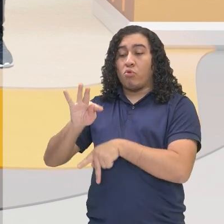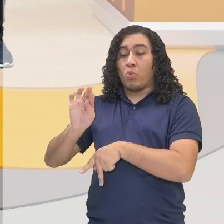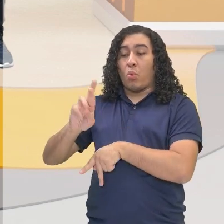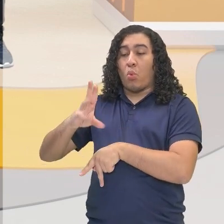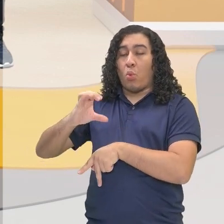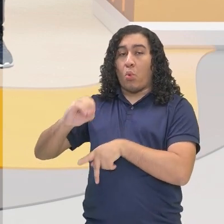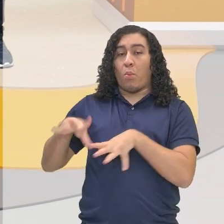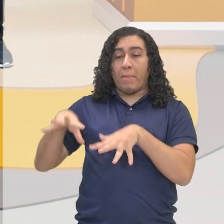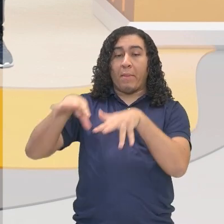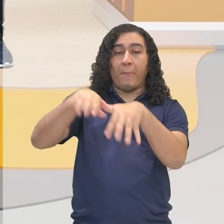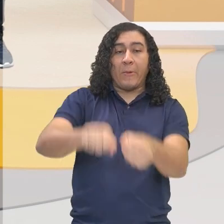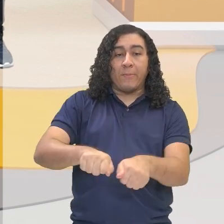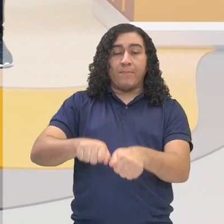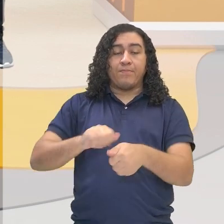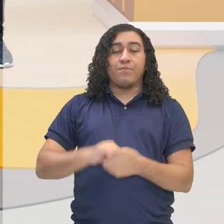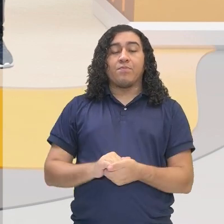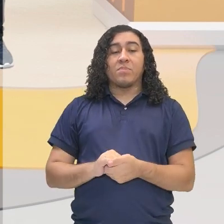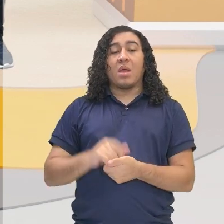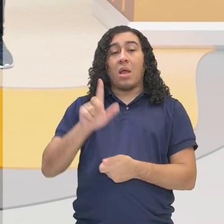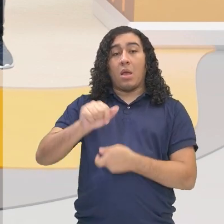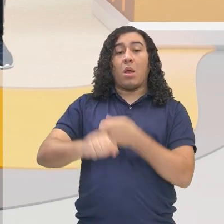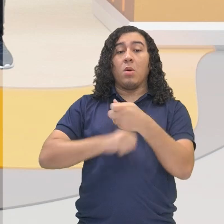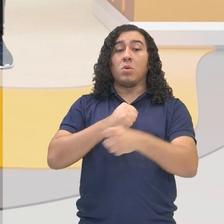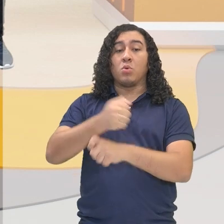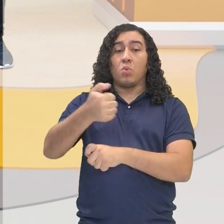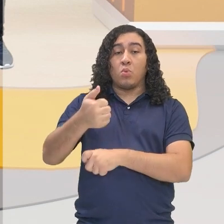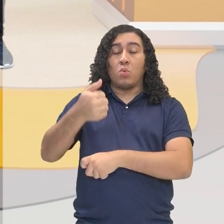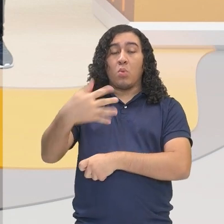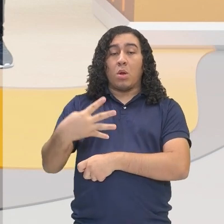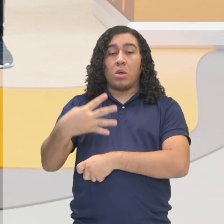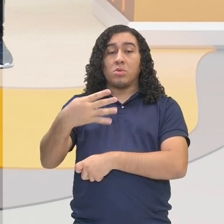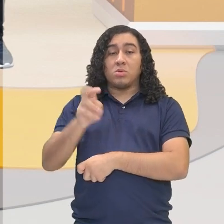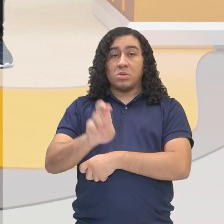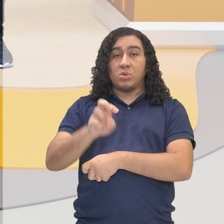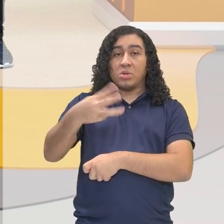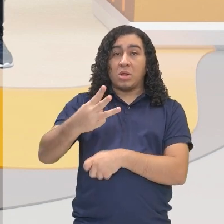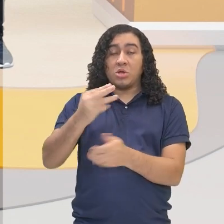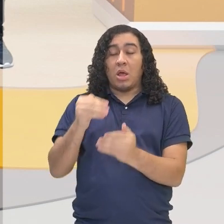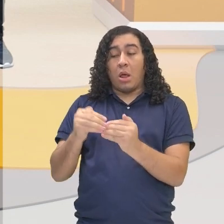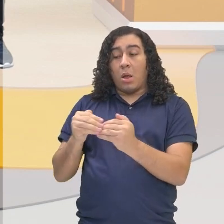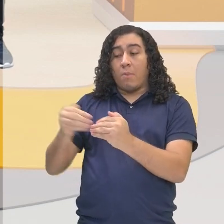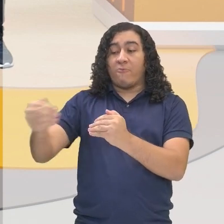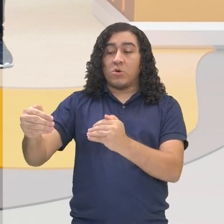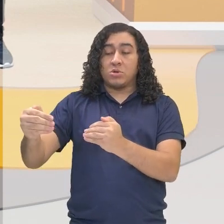ano de 1453, que vai marcar o início da Idade Moderna.